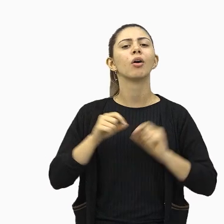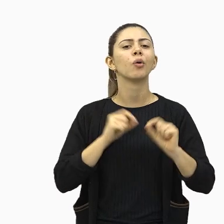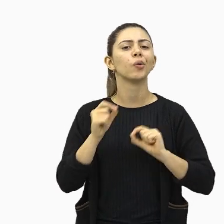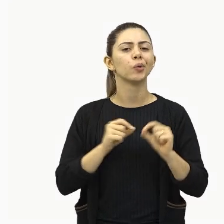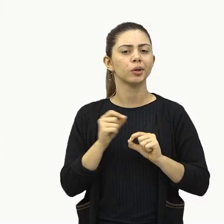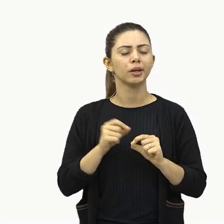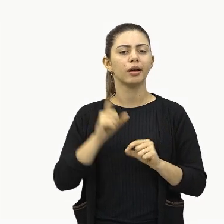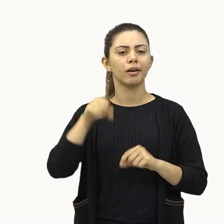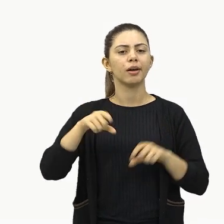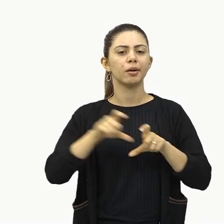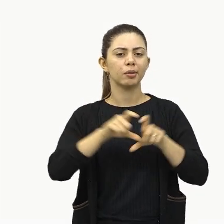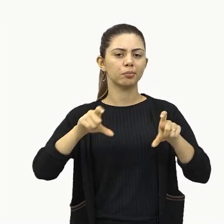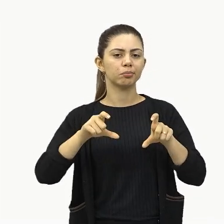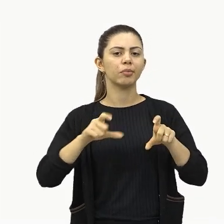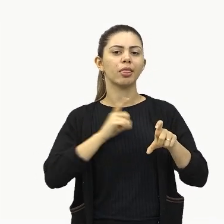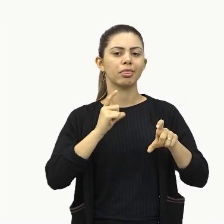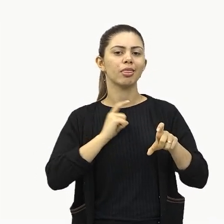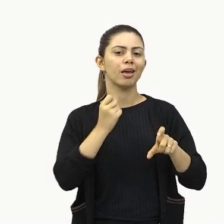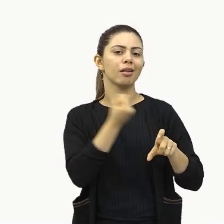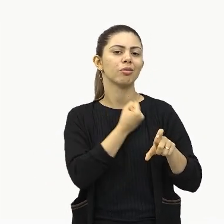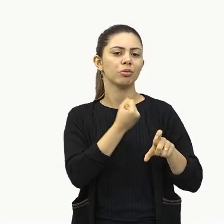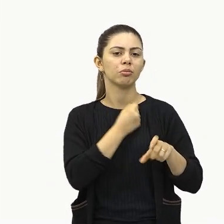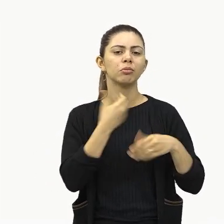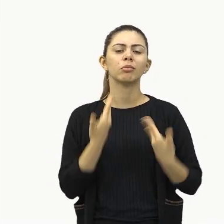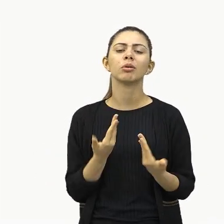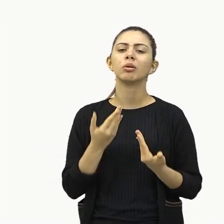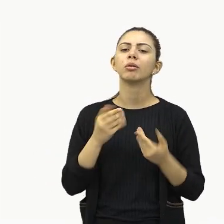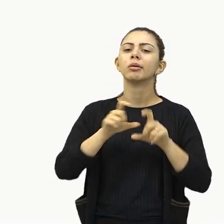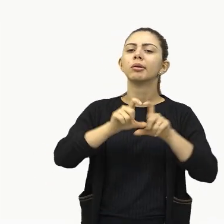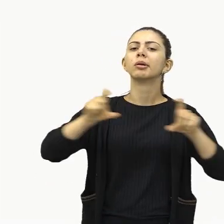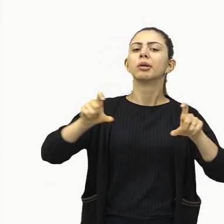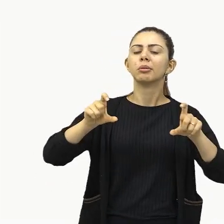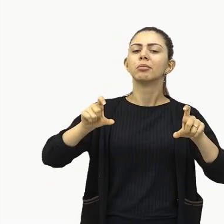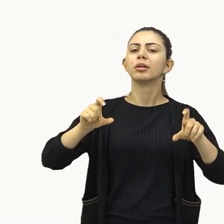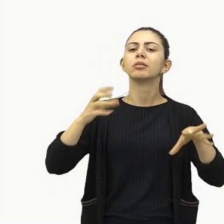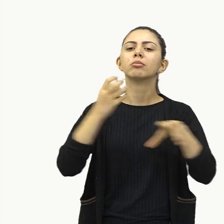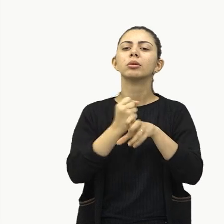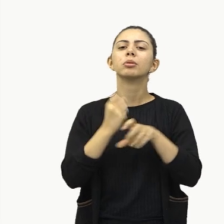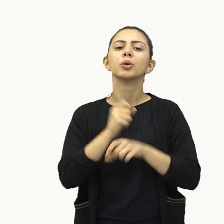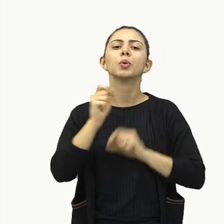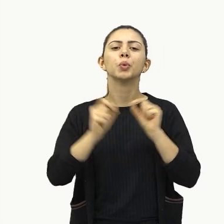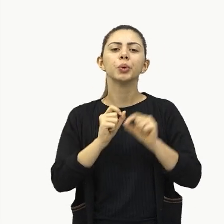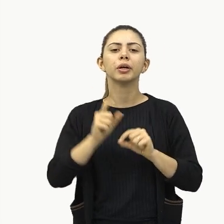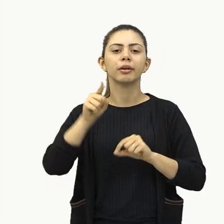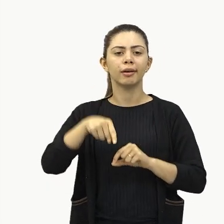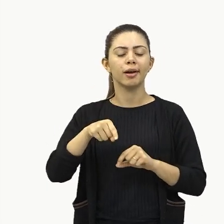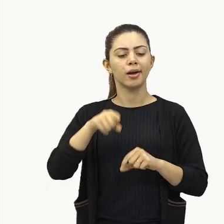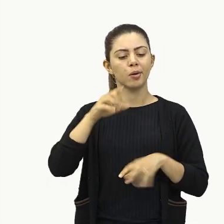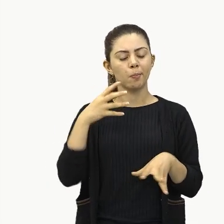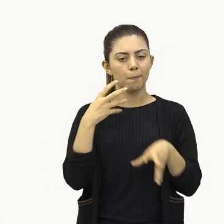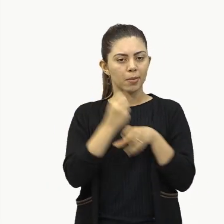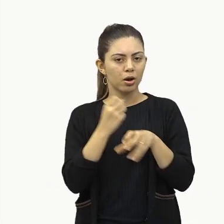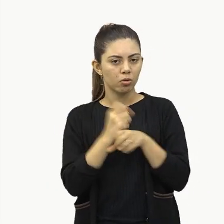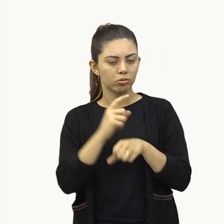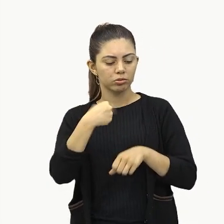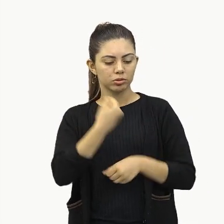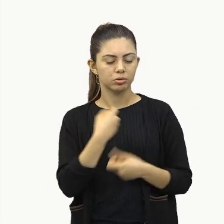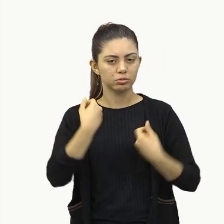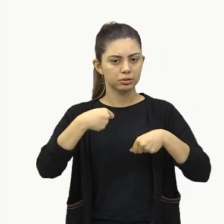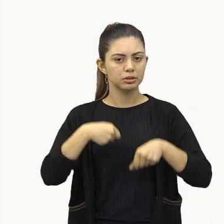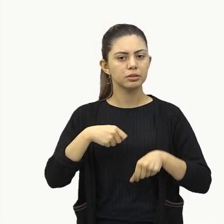que expressões numéricas. O que é uma expressão numérica? É uma expressão, é uma conta, não é, que